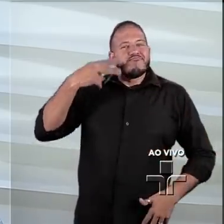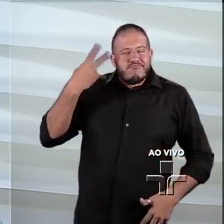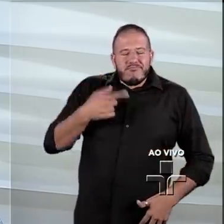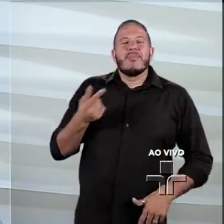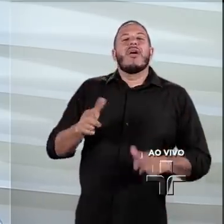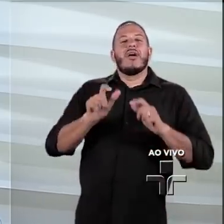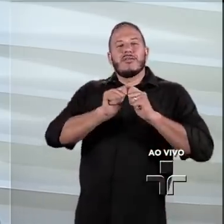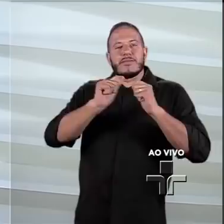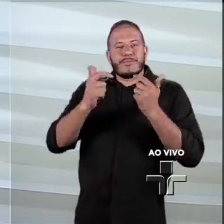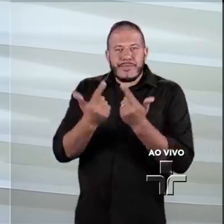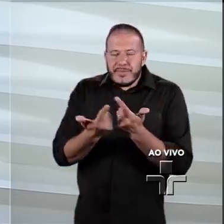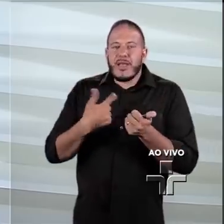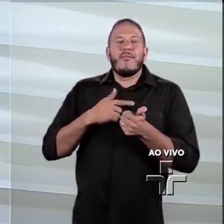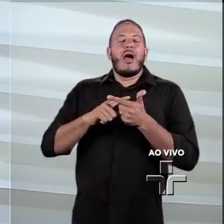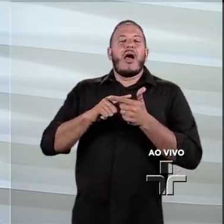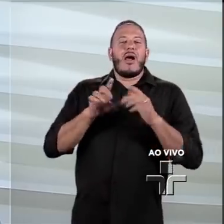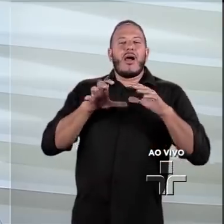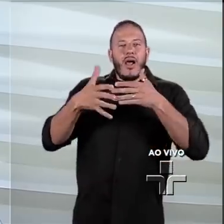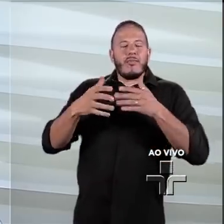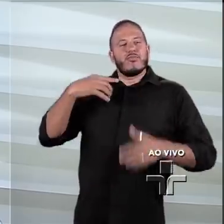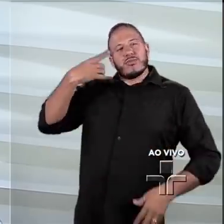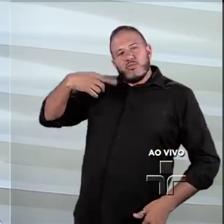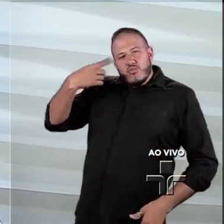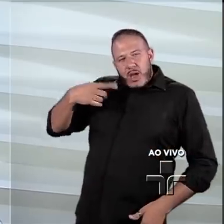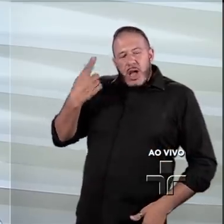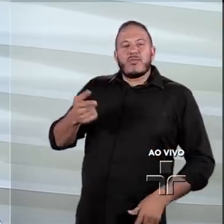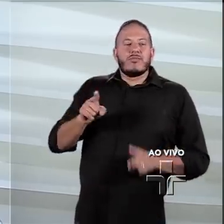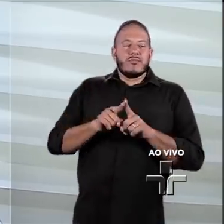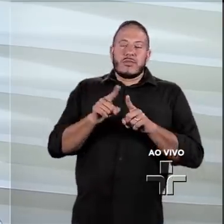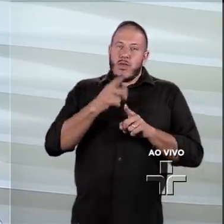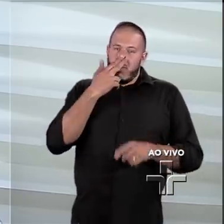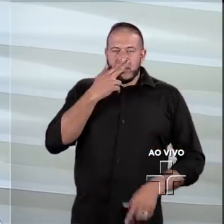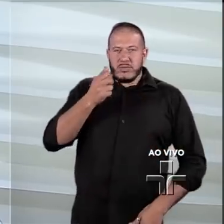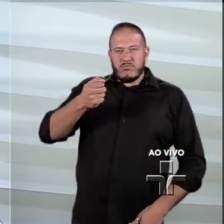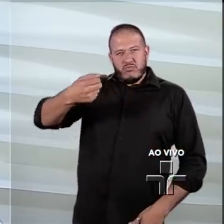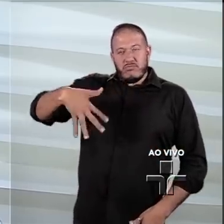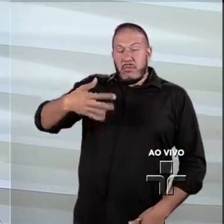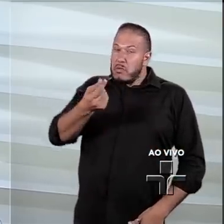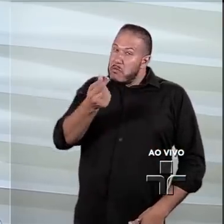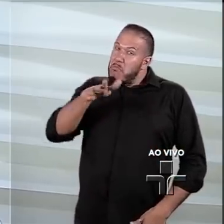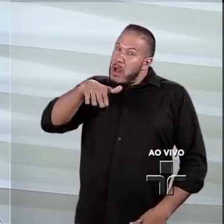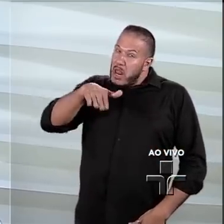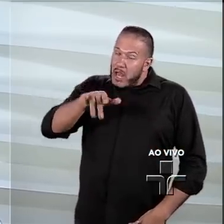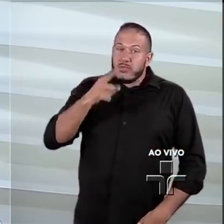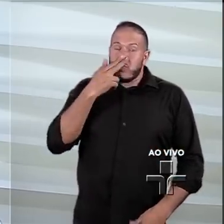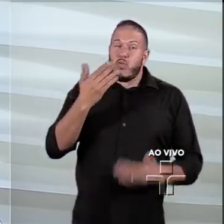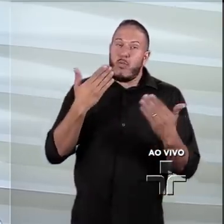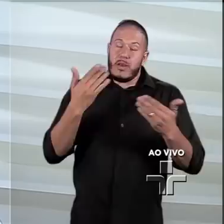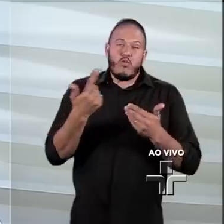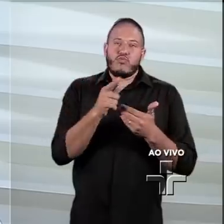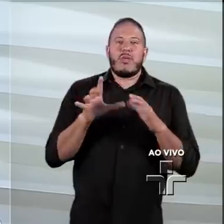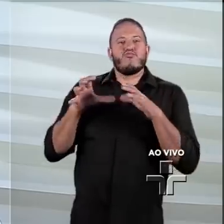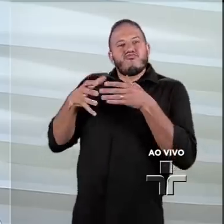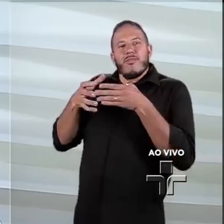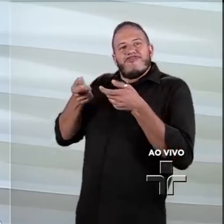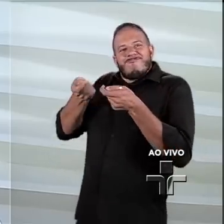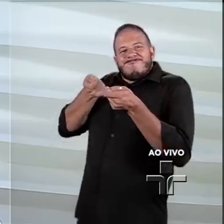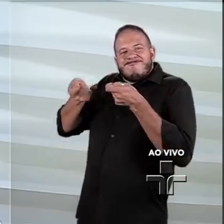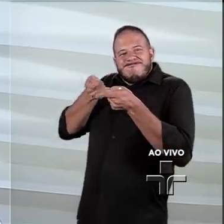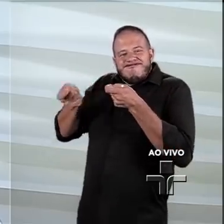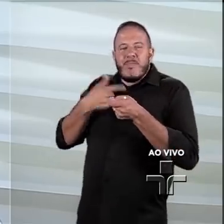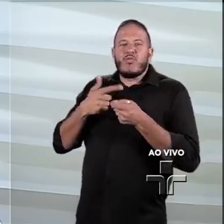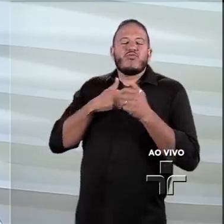Assembleia Legislativa, eu acho que é um custo barato se compararmos a não termos órgão de controle, não termos